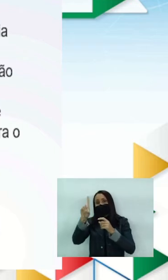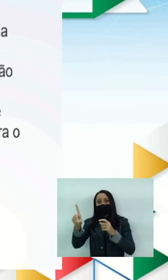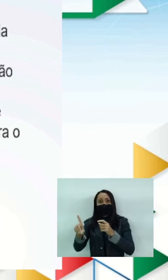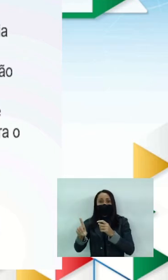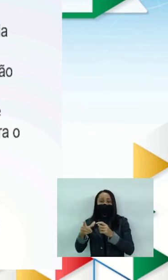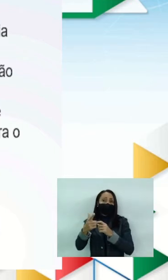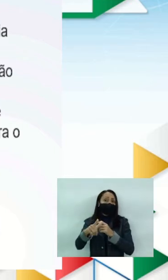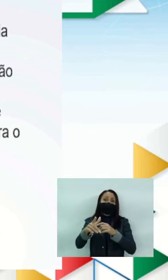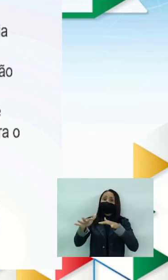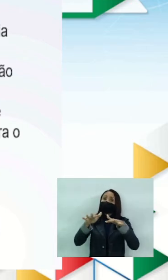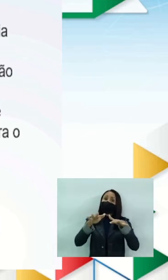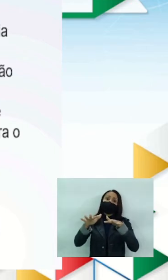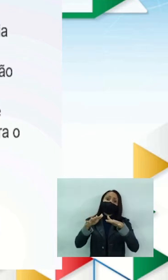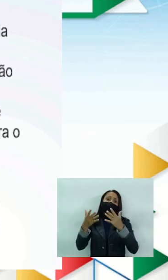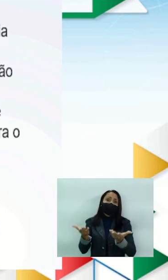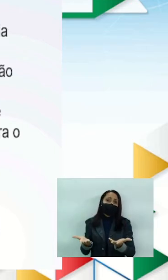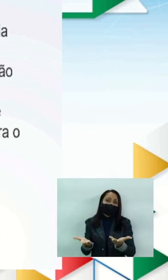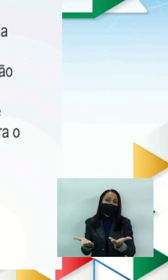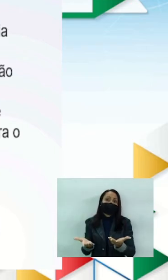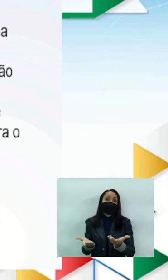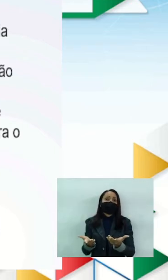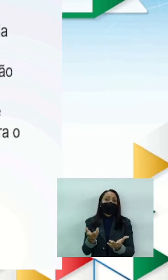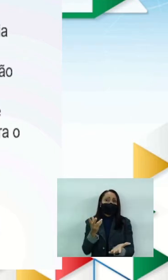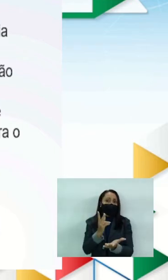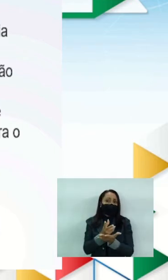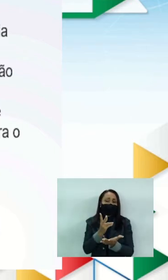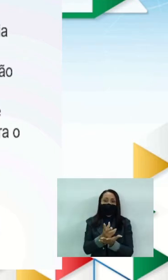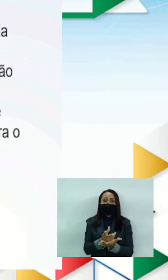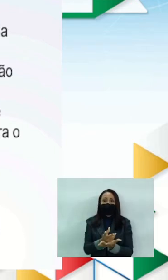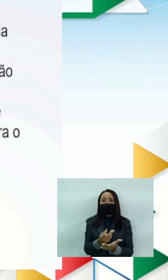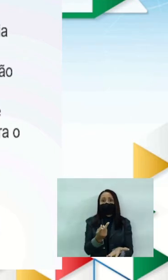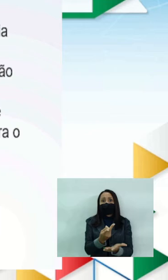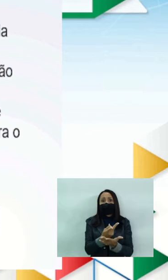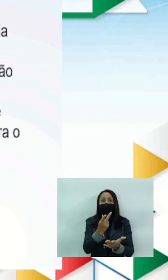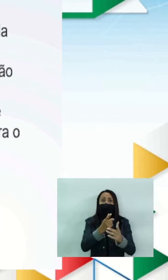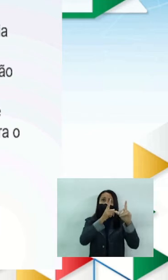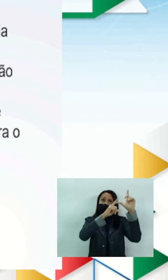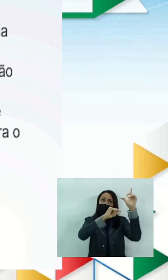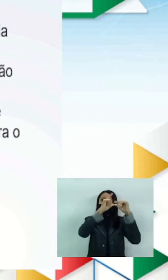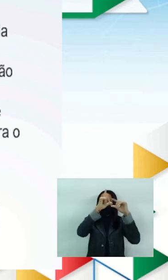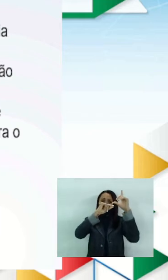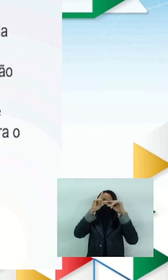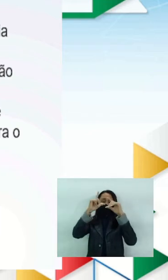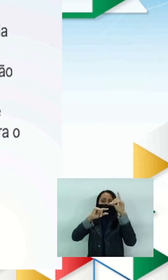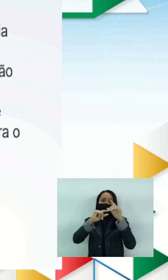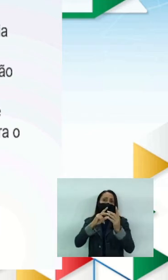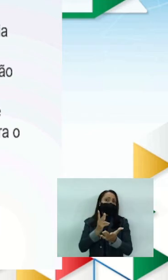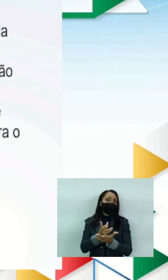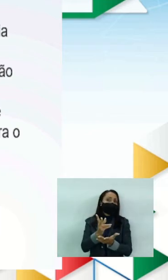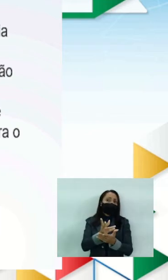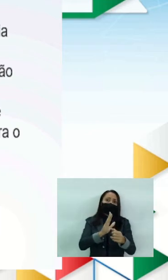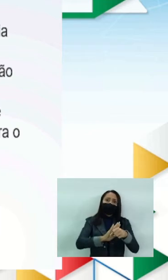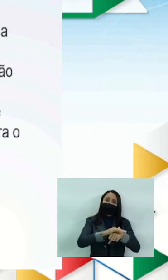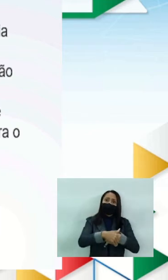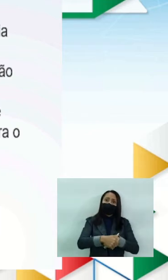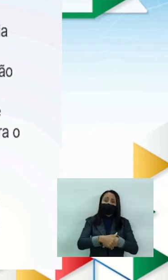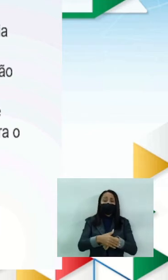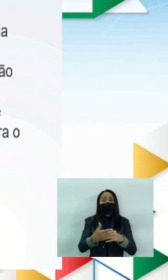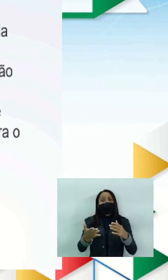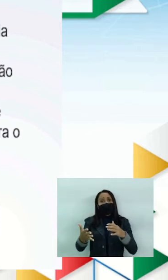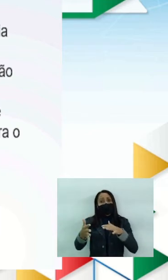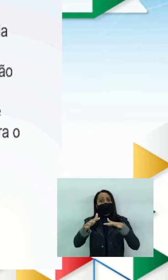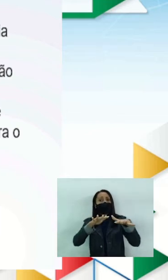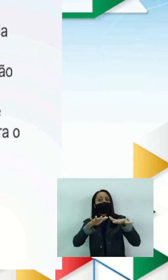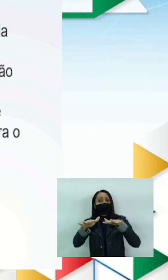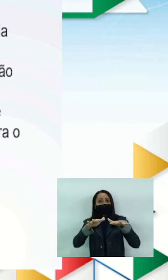teria movimento aparente. O mesmo fenômeno aconteceria com as estrelas, onde fosse sempre noite, tá certo? Esses movimentos